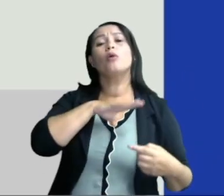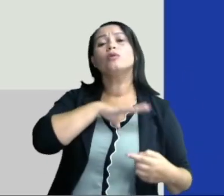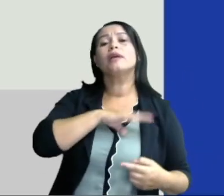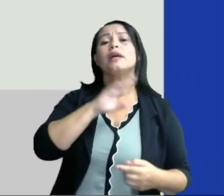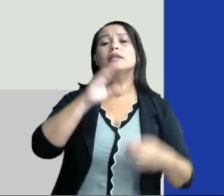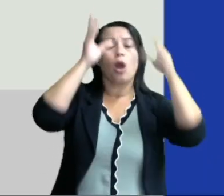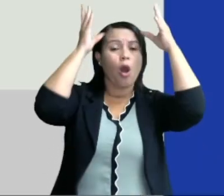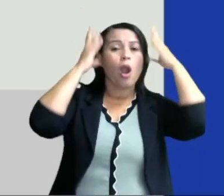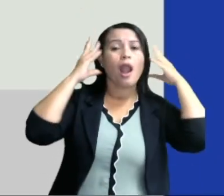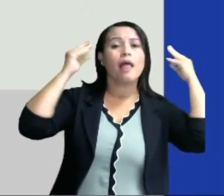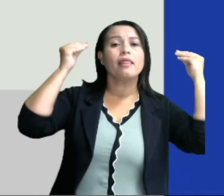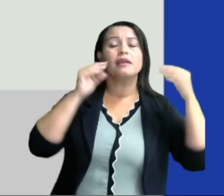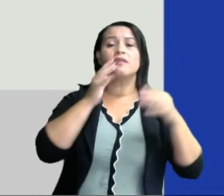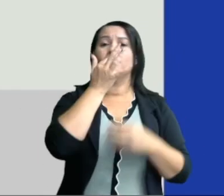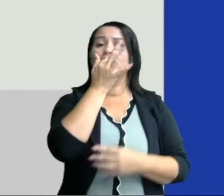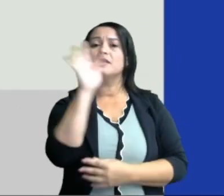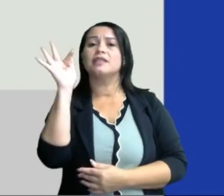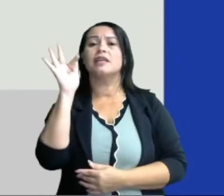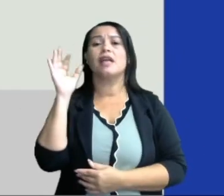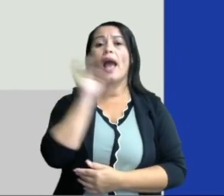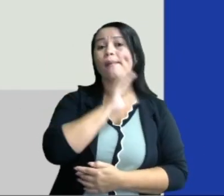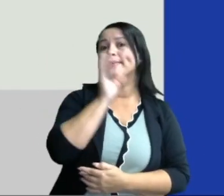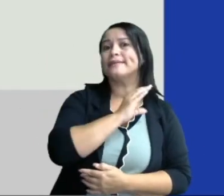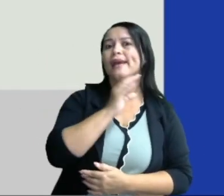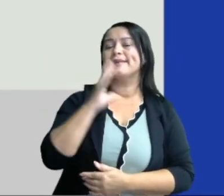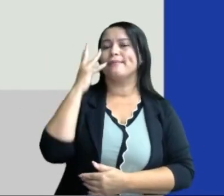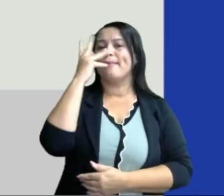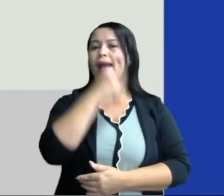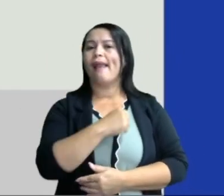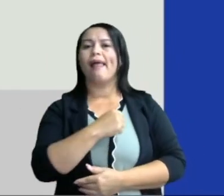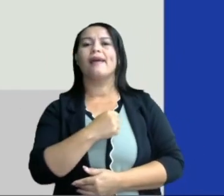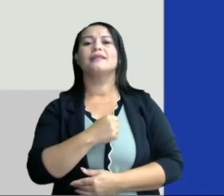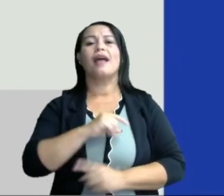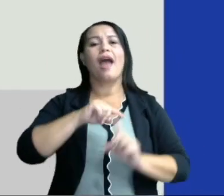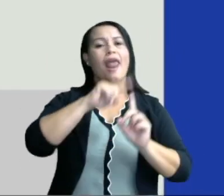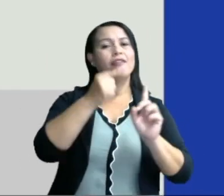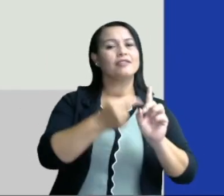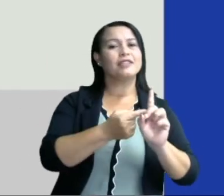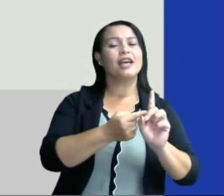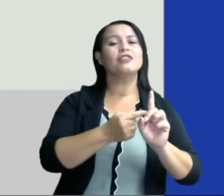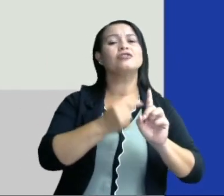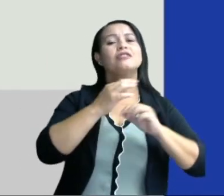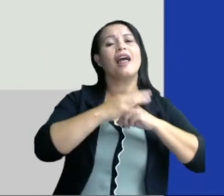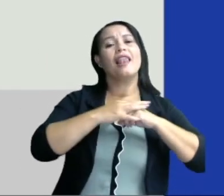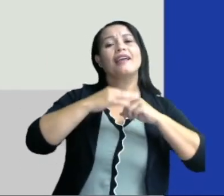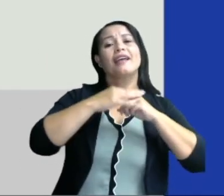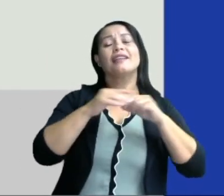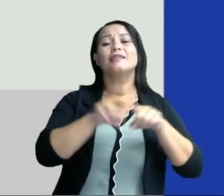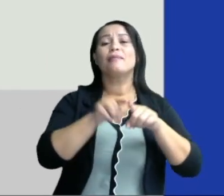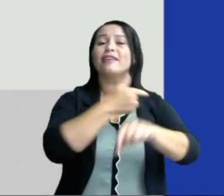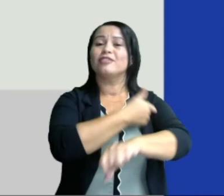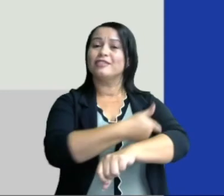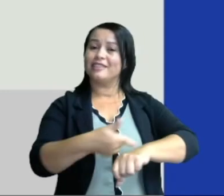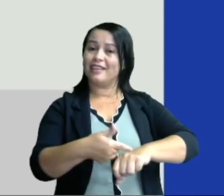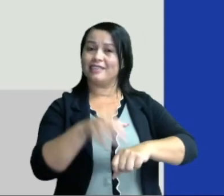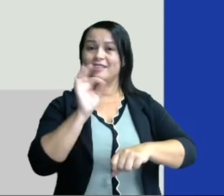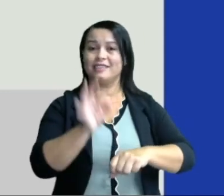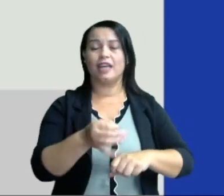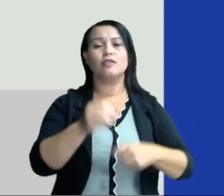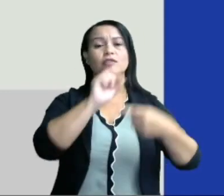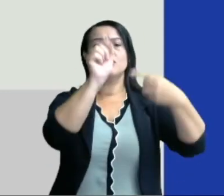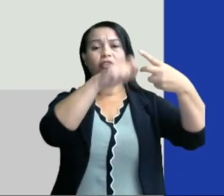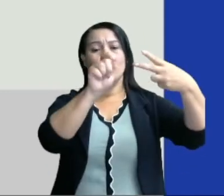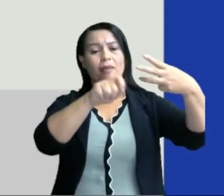português, holandesa, francês, rapidez, beleza, gravidez, delicadeza e gentileza. Você vai escrever